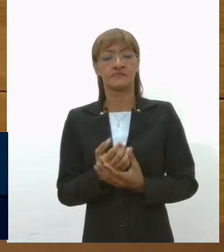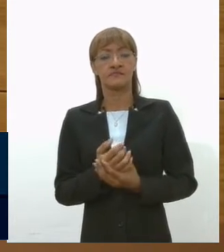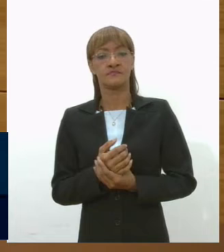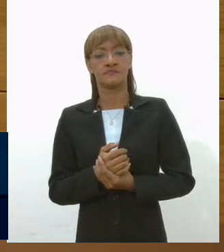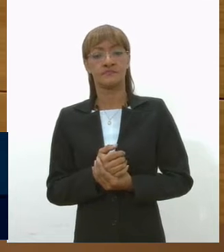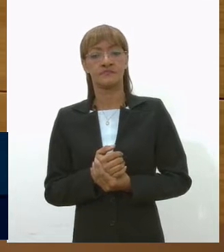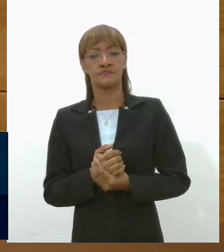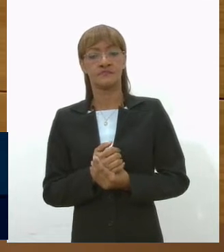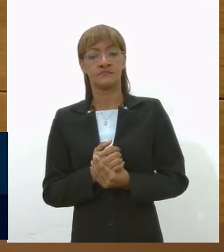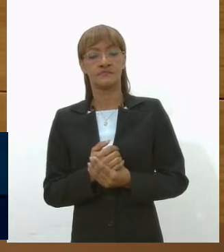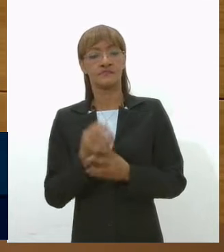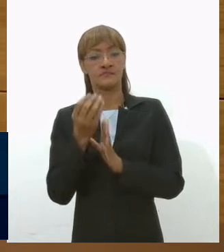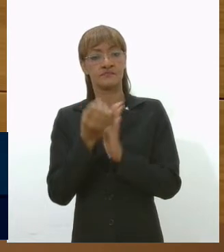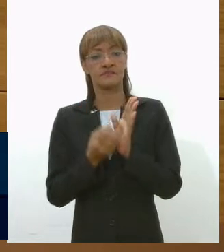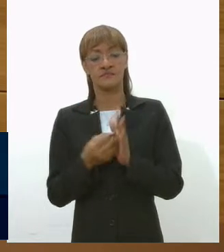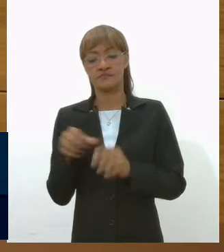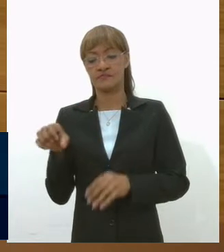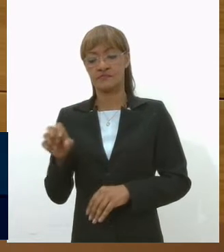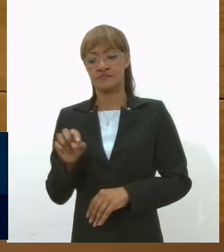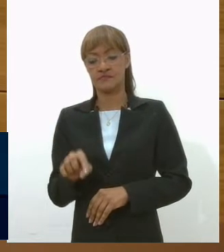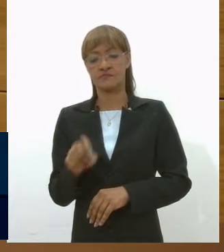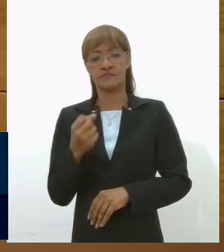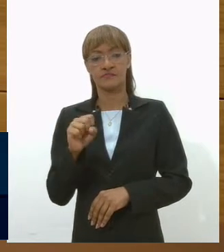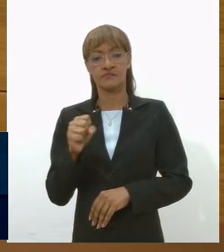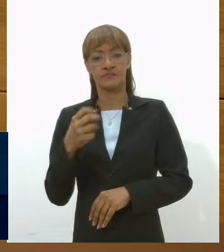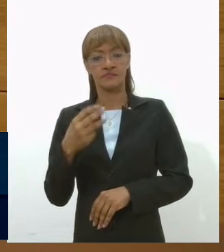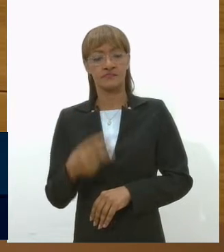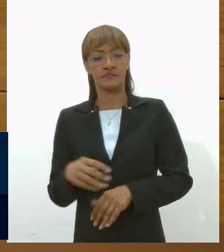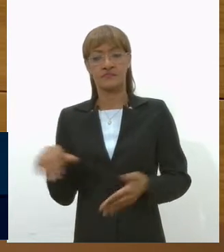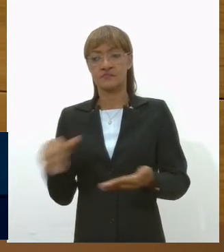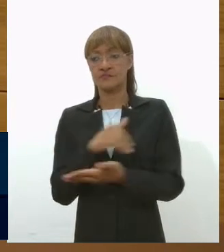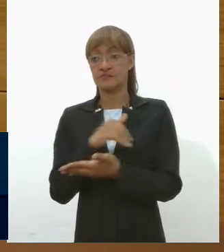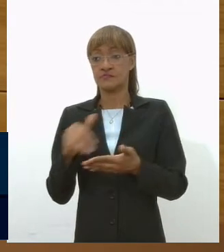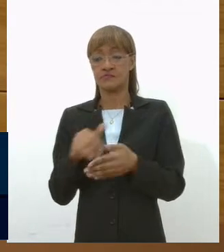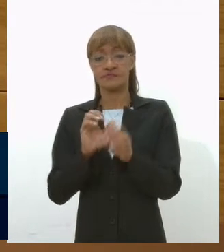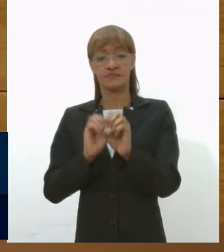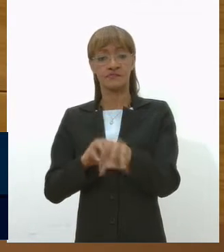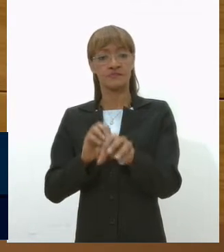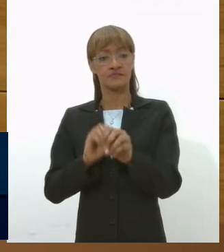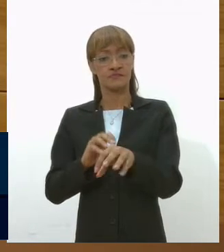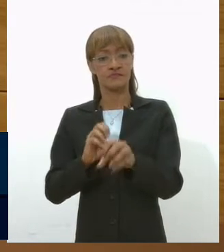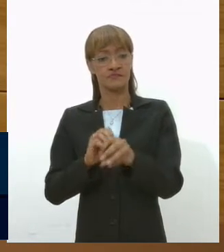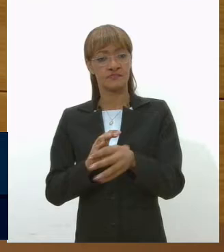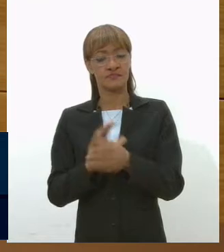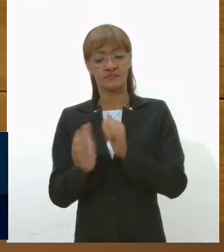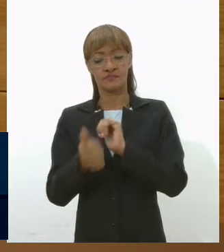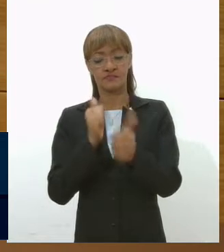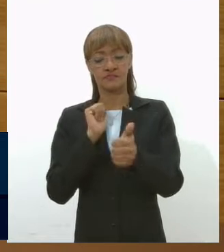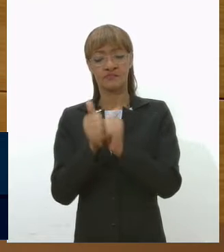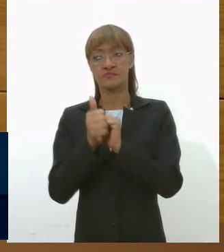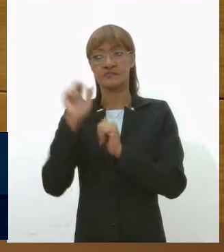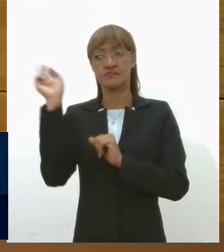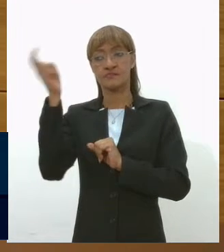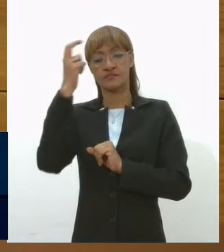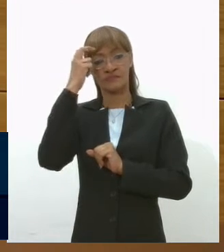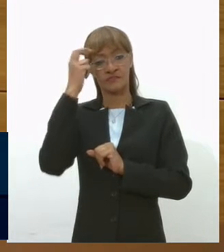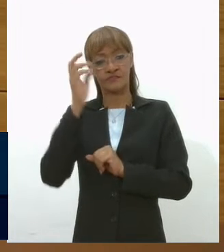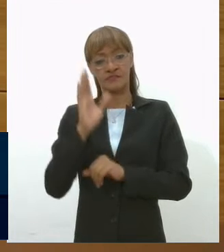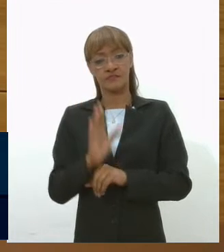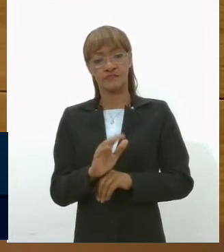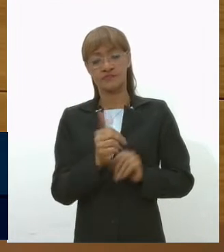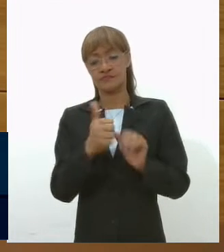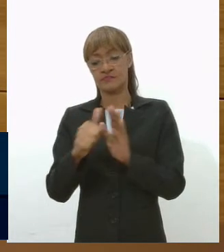Ofício externo de número 9.083, da Secretaria de Estado de Educação, do Esporte e da Cultura, análise do DIS e